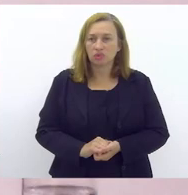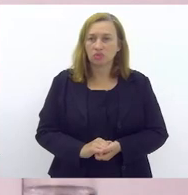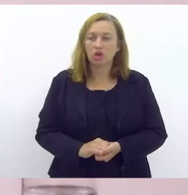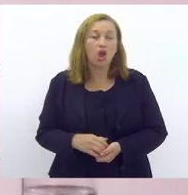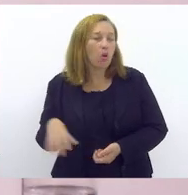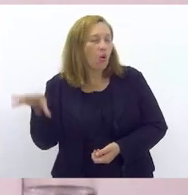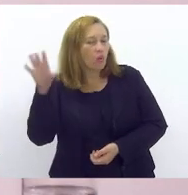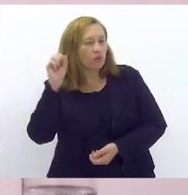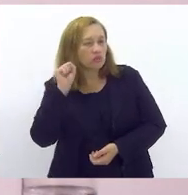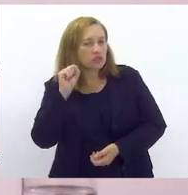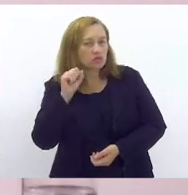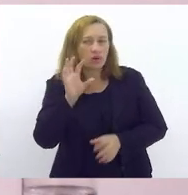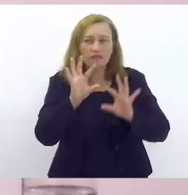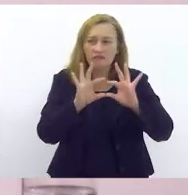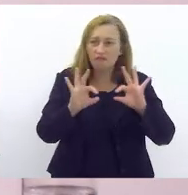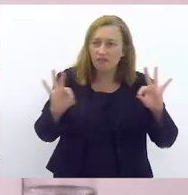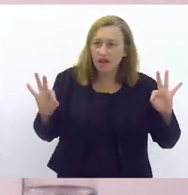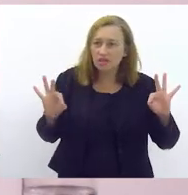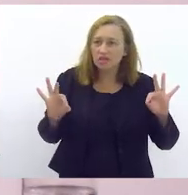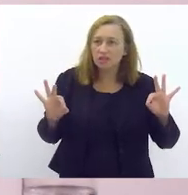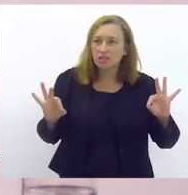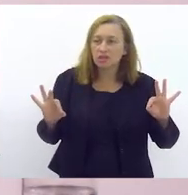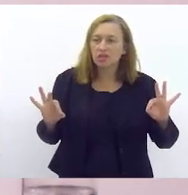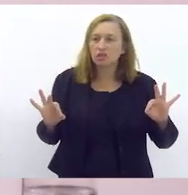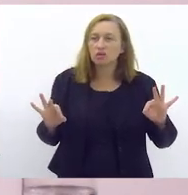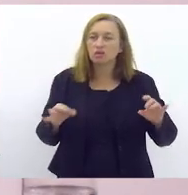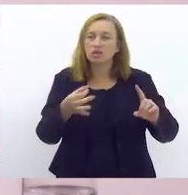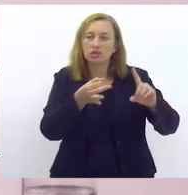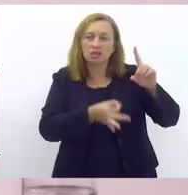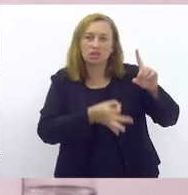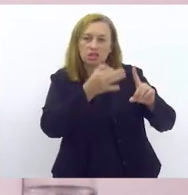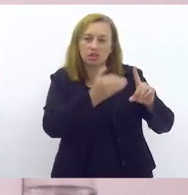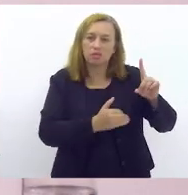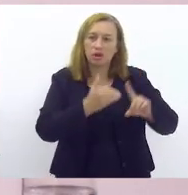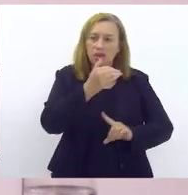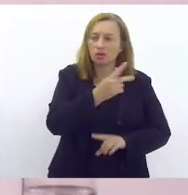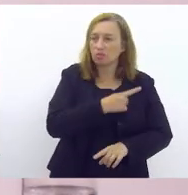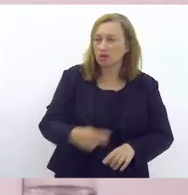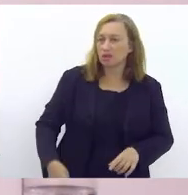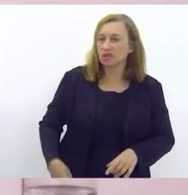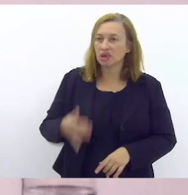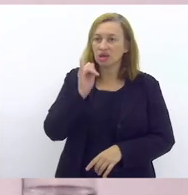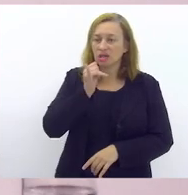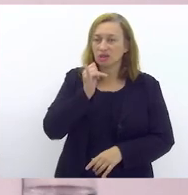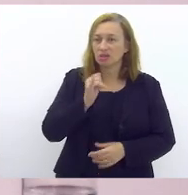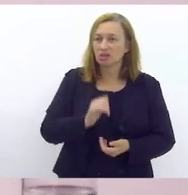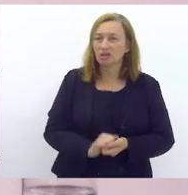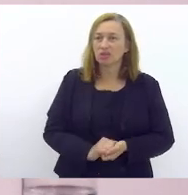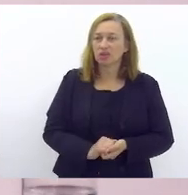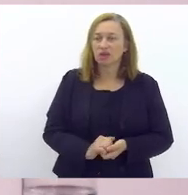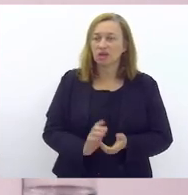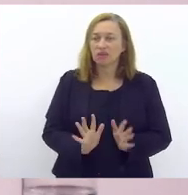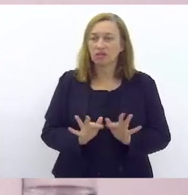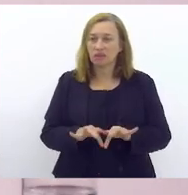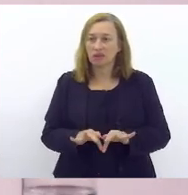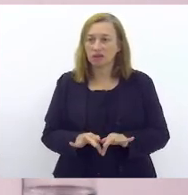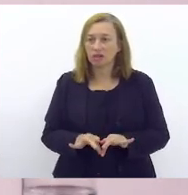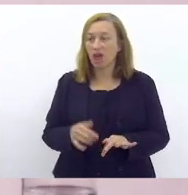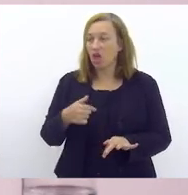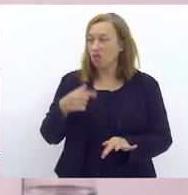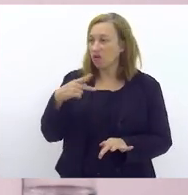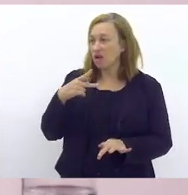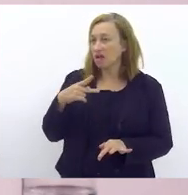ouvi uma frase do desembargador, presidente e relator: está pacificado. Eu falei assim: por